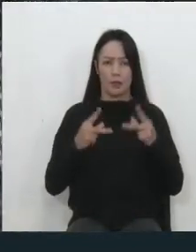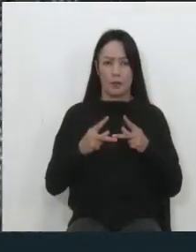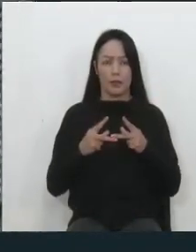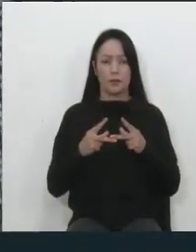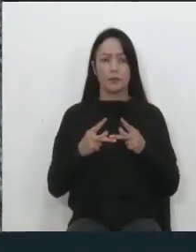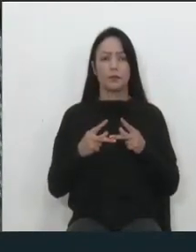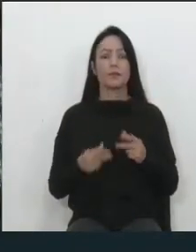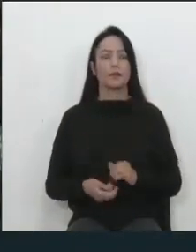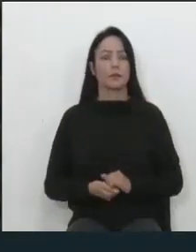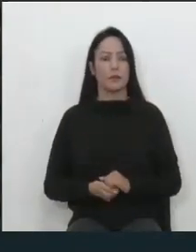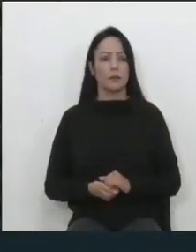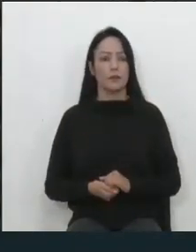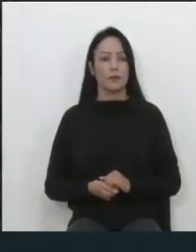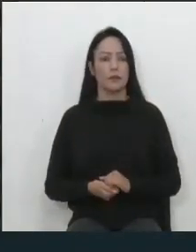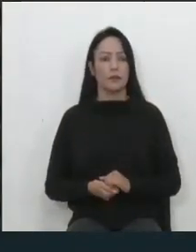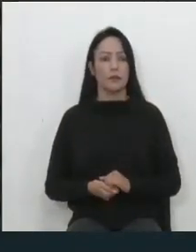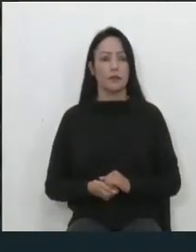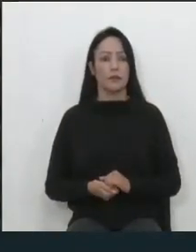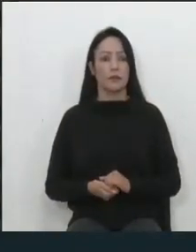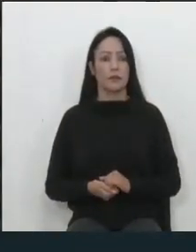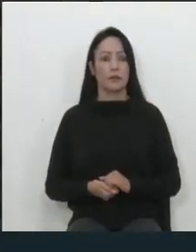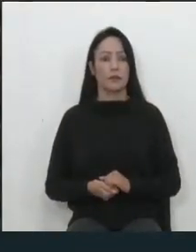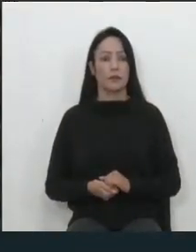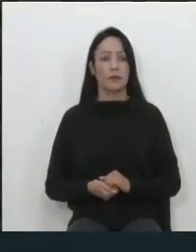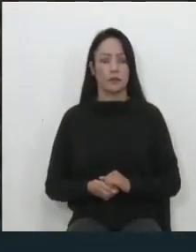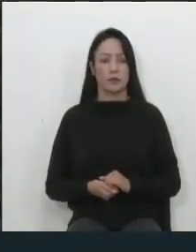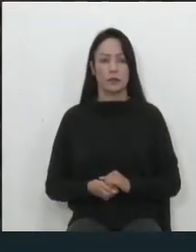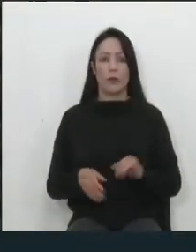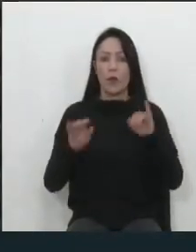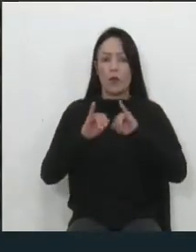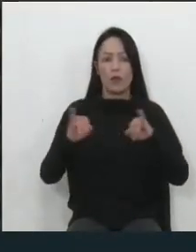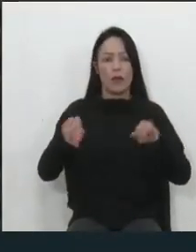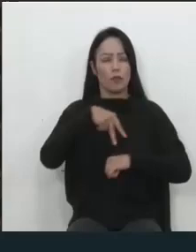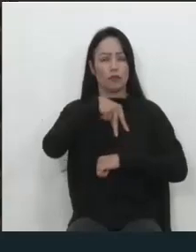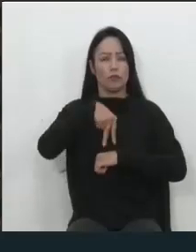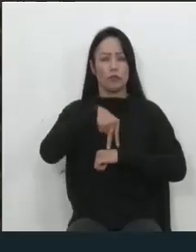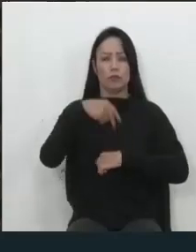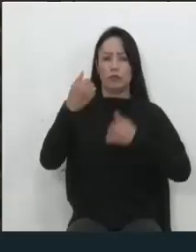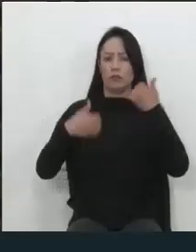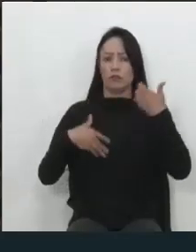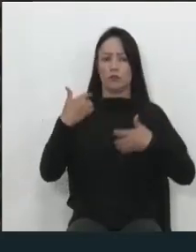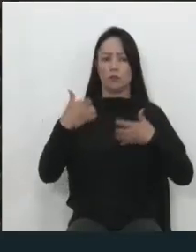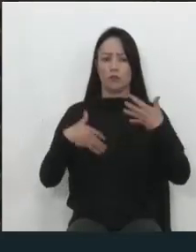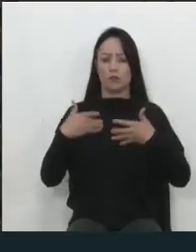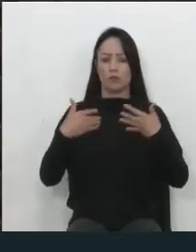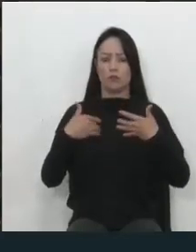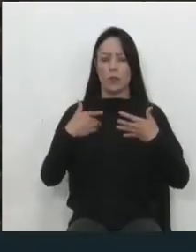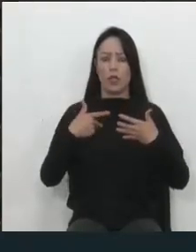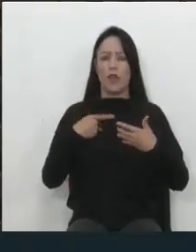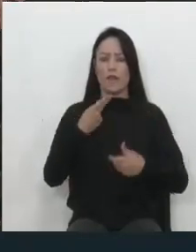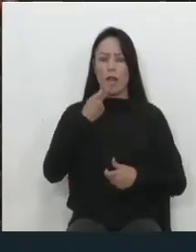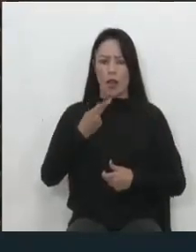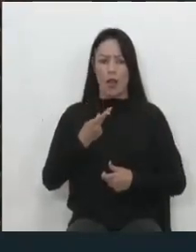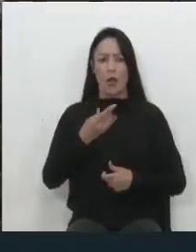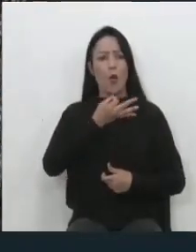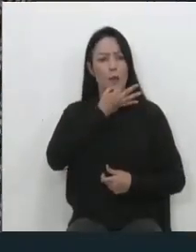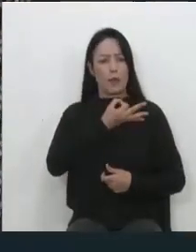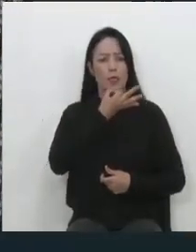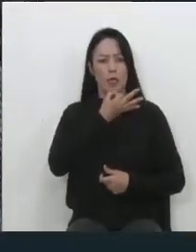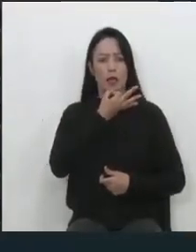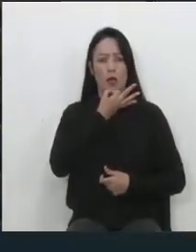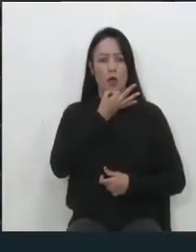Na Câmara, fazer o seu pronunciamento e tomar posição frente a qualquer